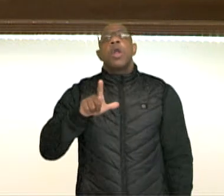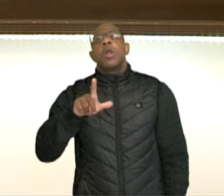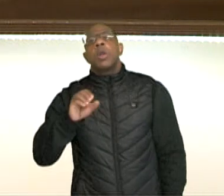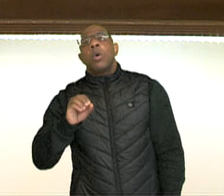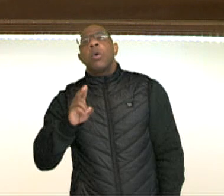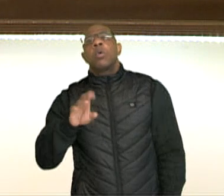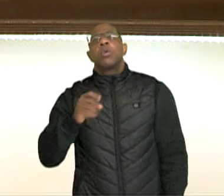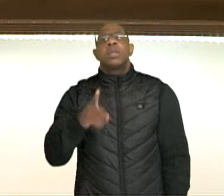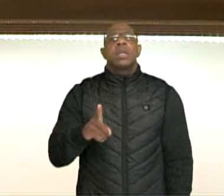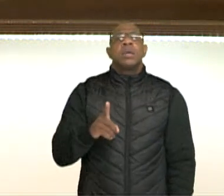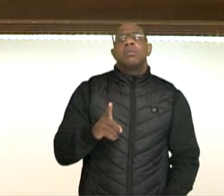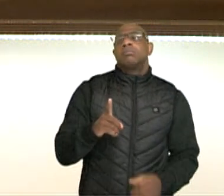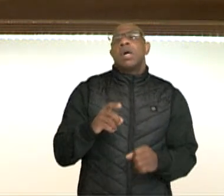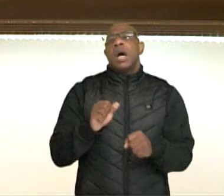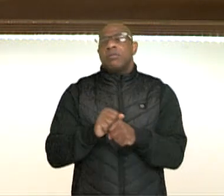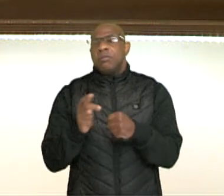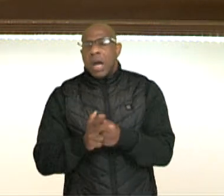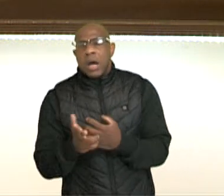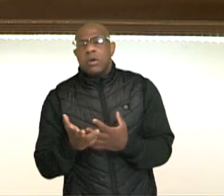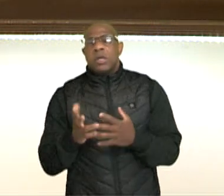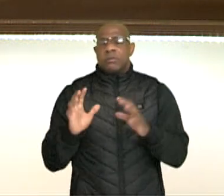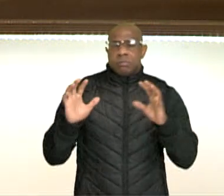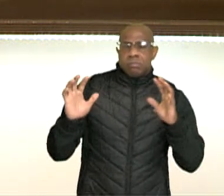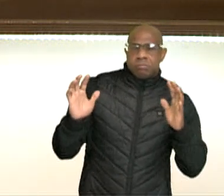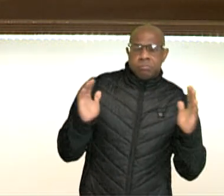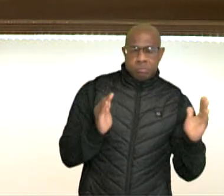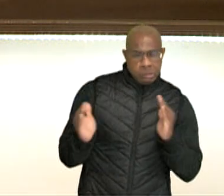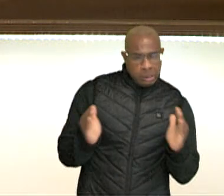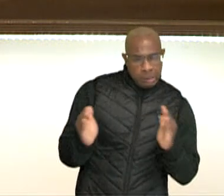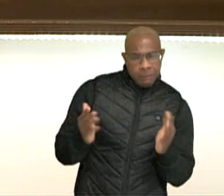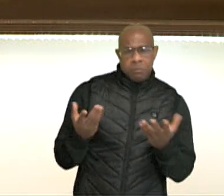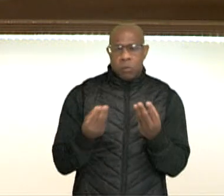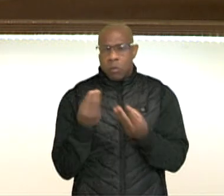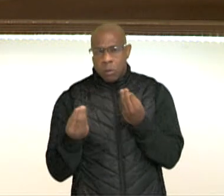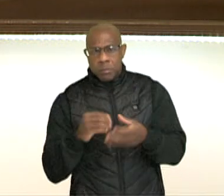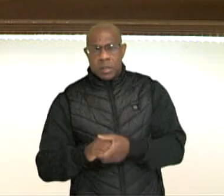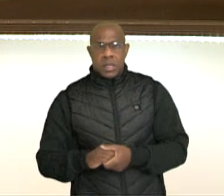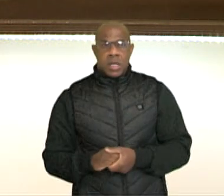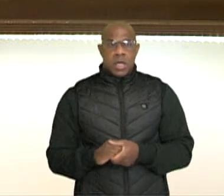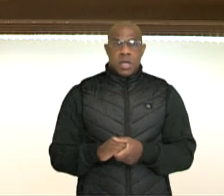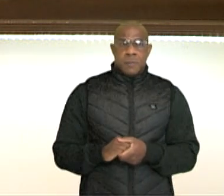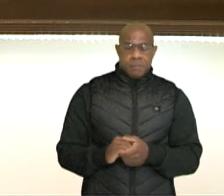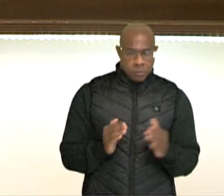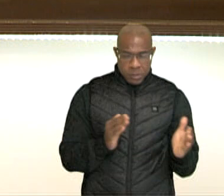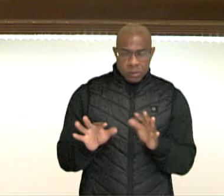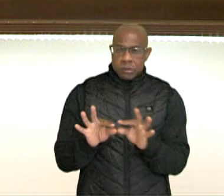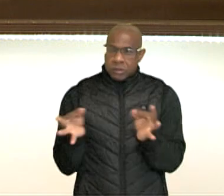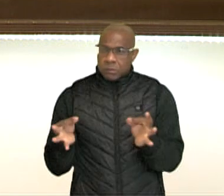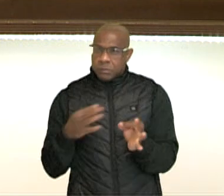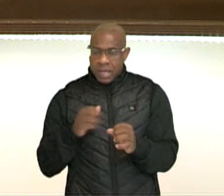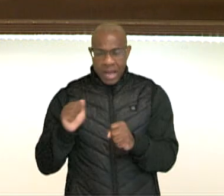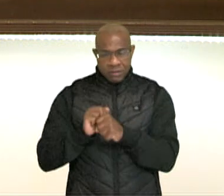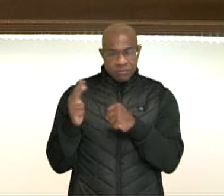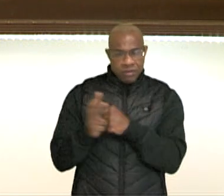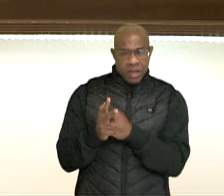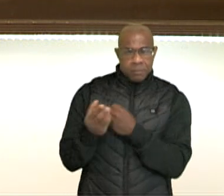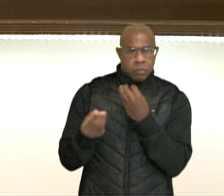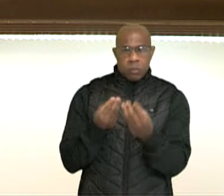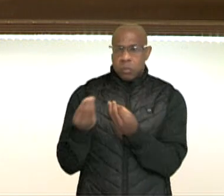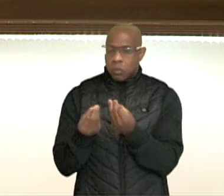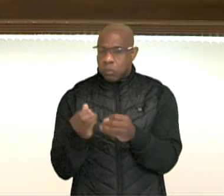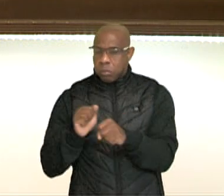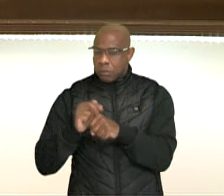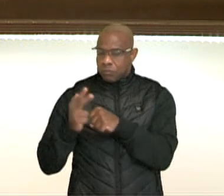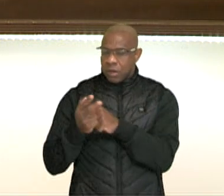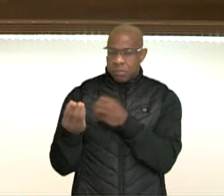tempo ou como advérbio de tempo, e lá no período simples era somente um advérbio, era um adjunto